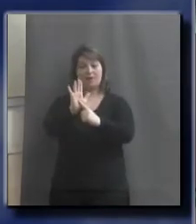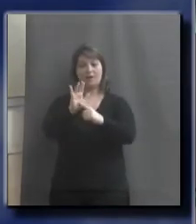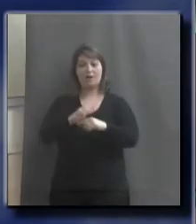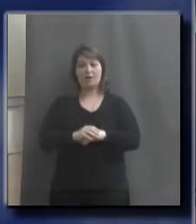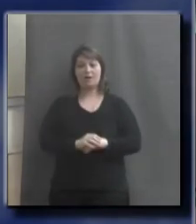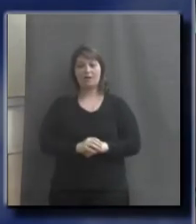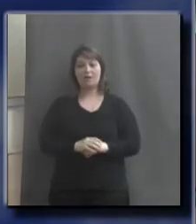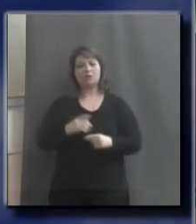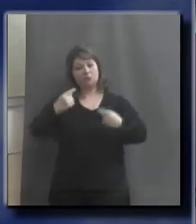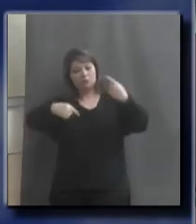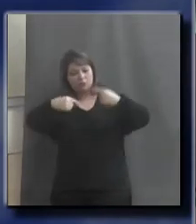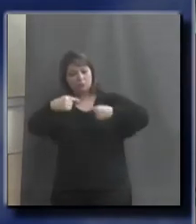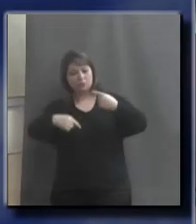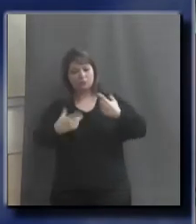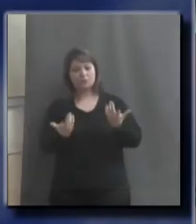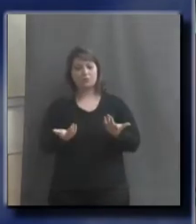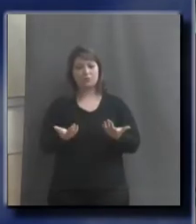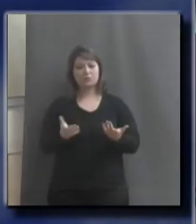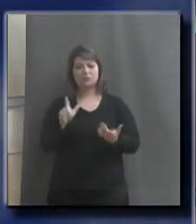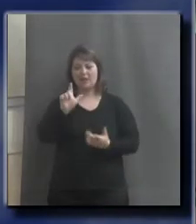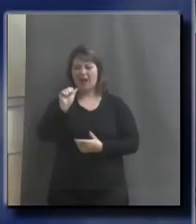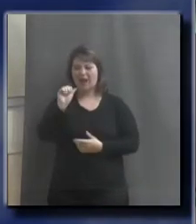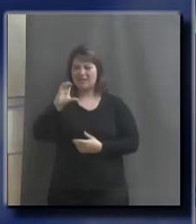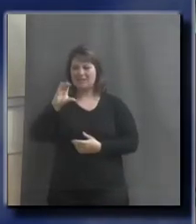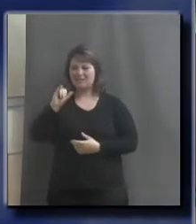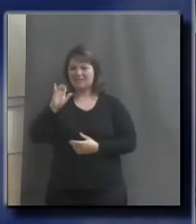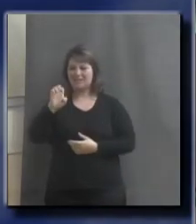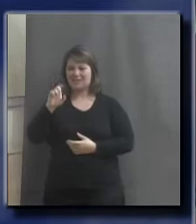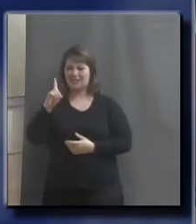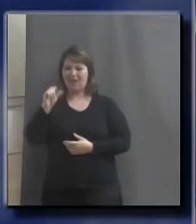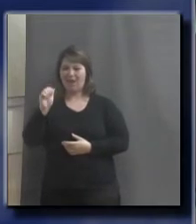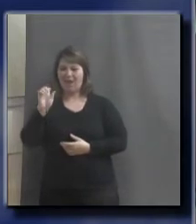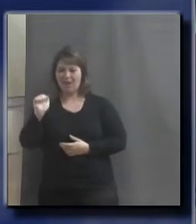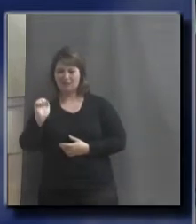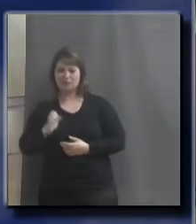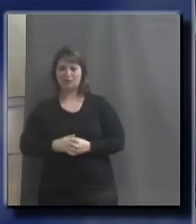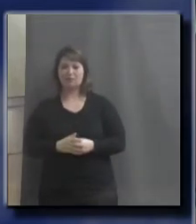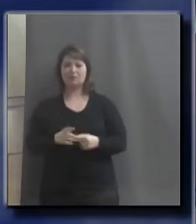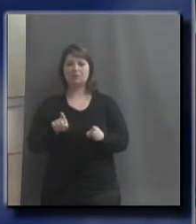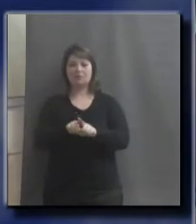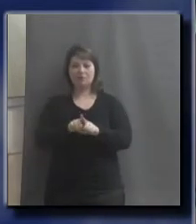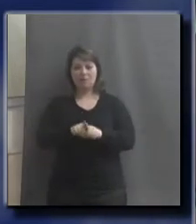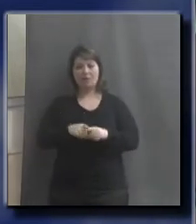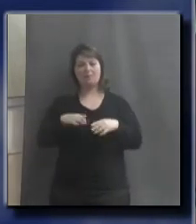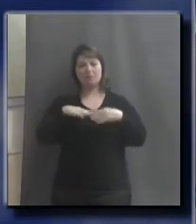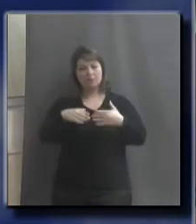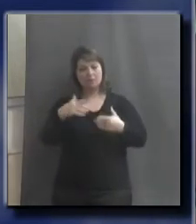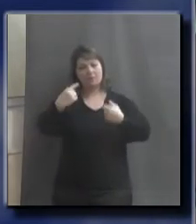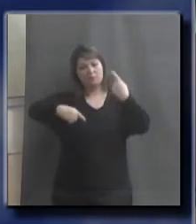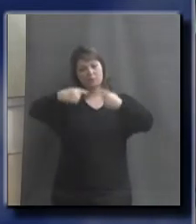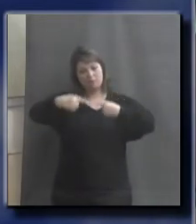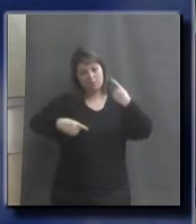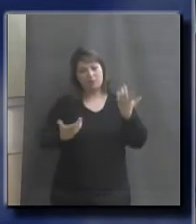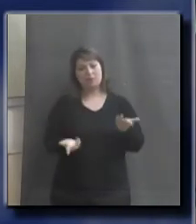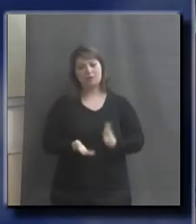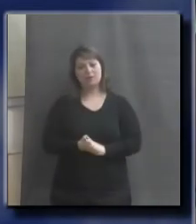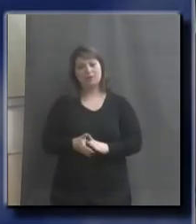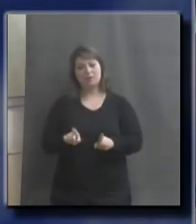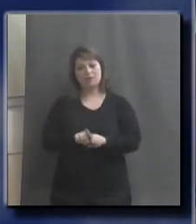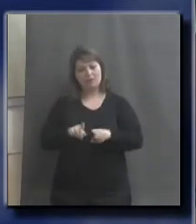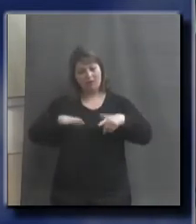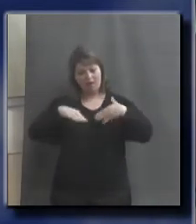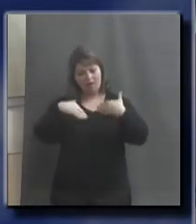as discussões acerca da laicidade, de uma cultura de participação política da categoria, de ênfase